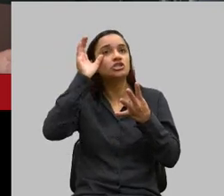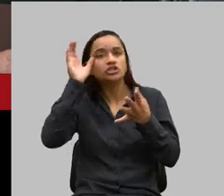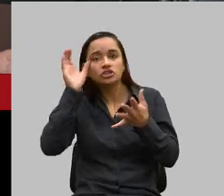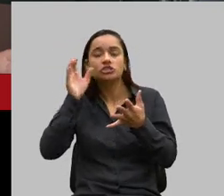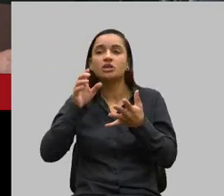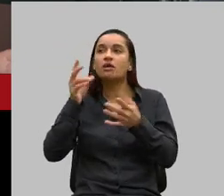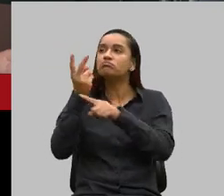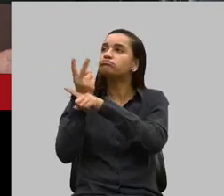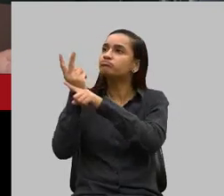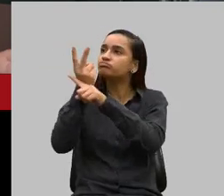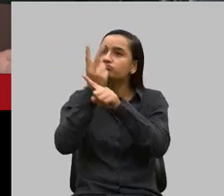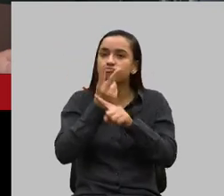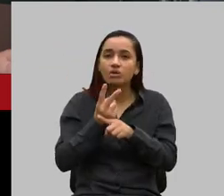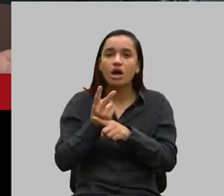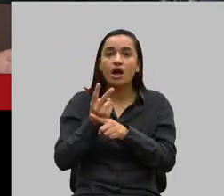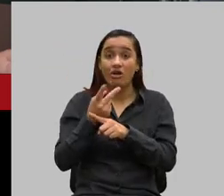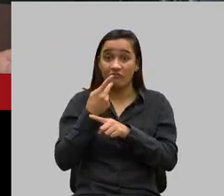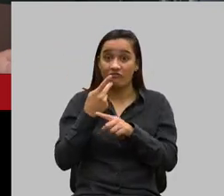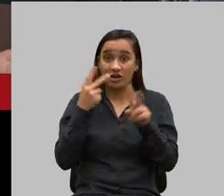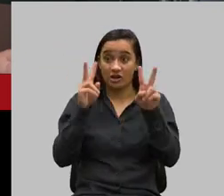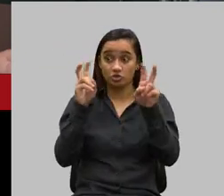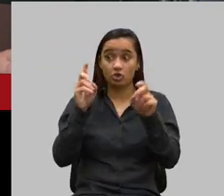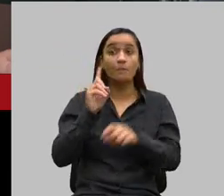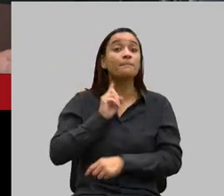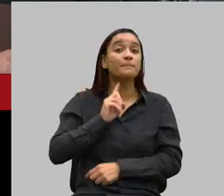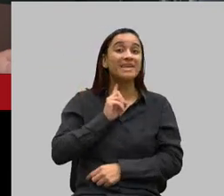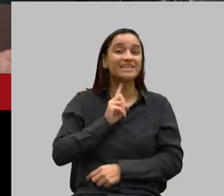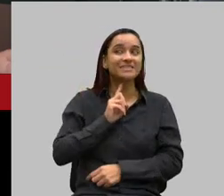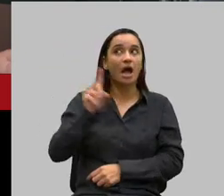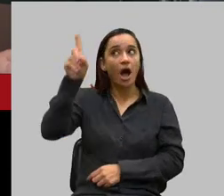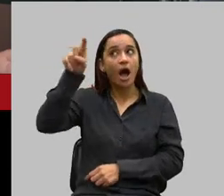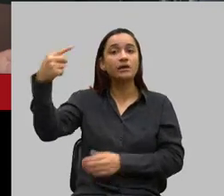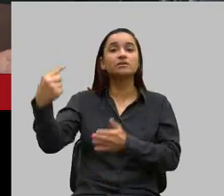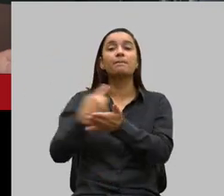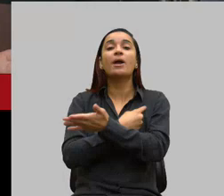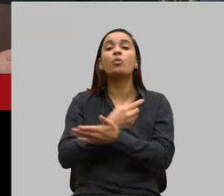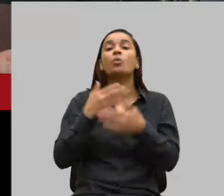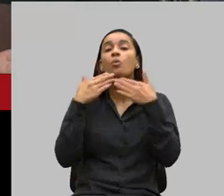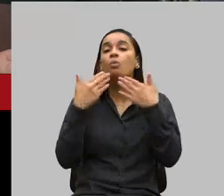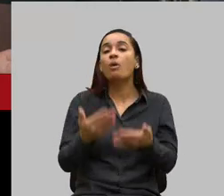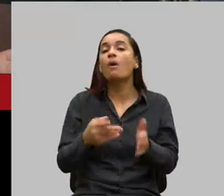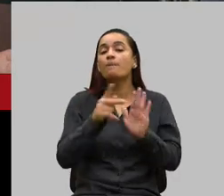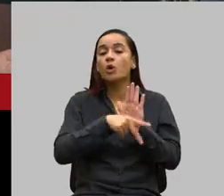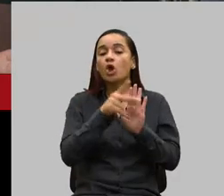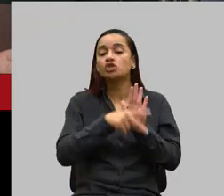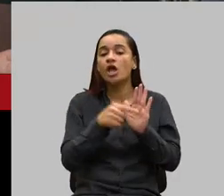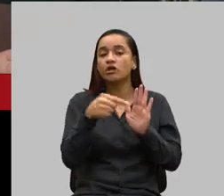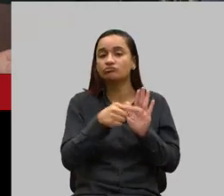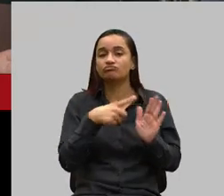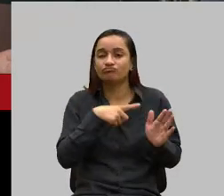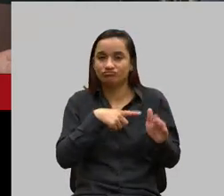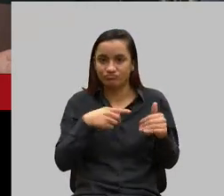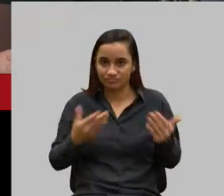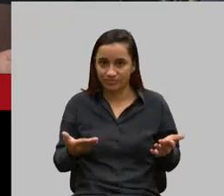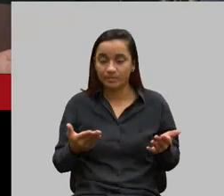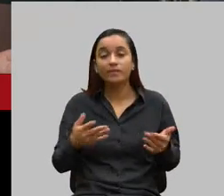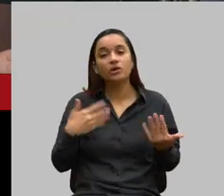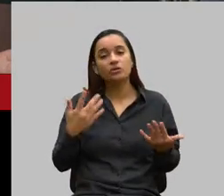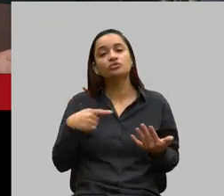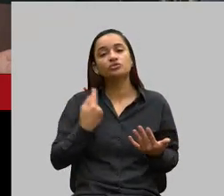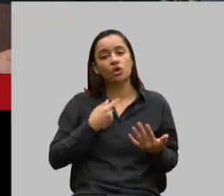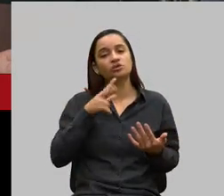o nome de Minas muitas vezes eles perguntam por projetos estruturados e em breve nós vamos